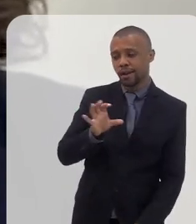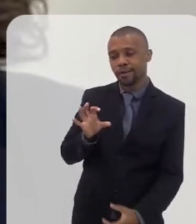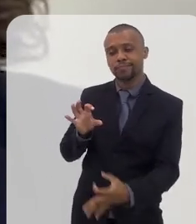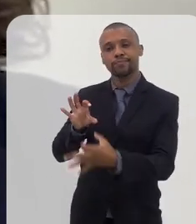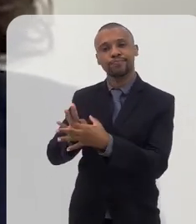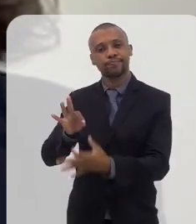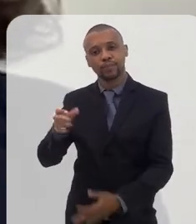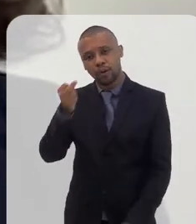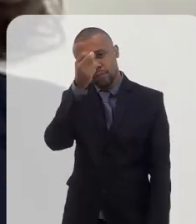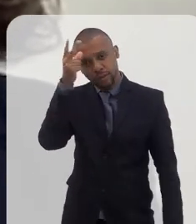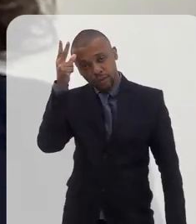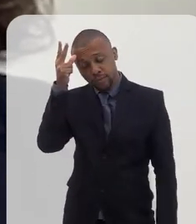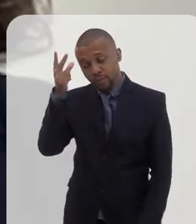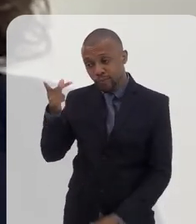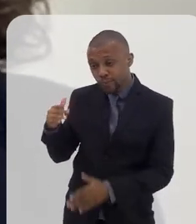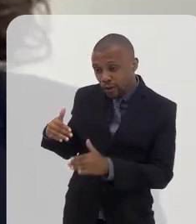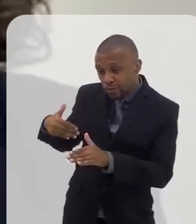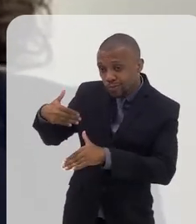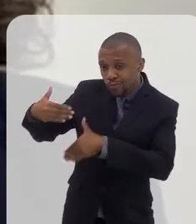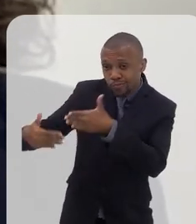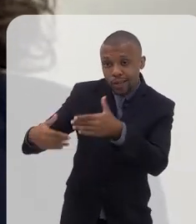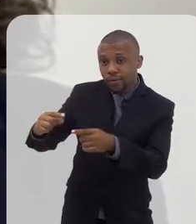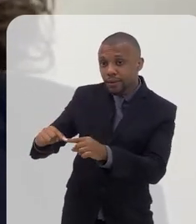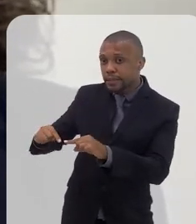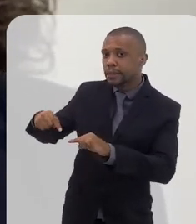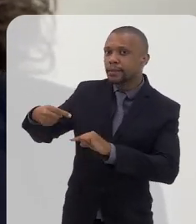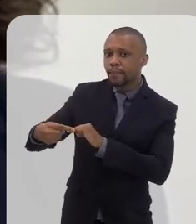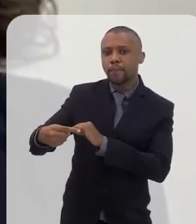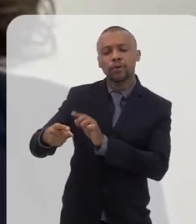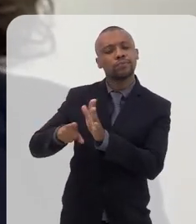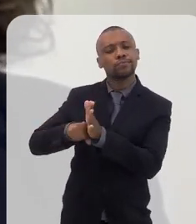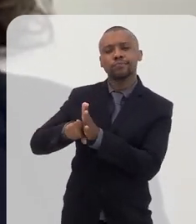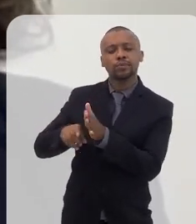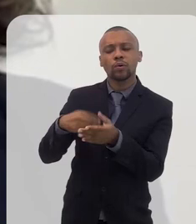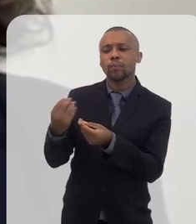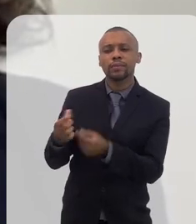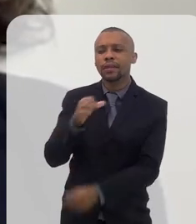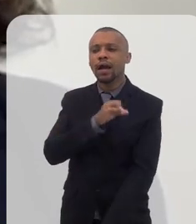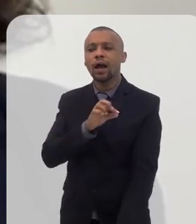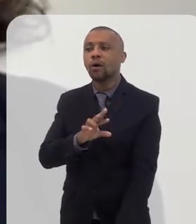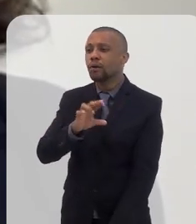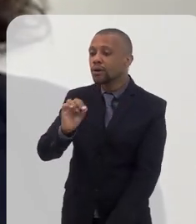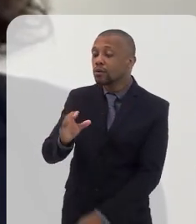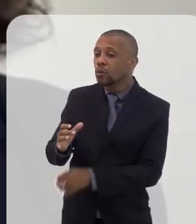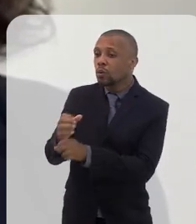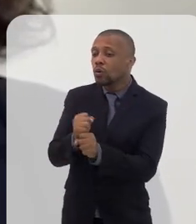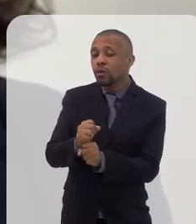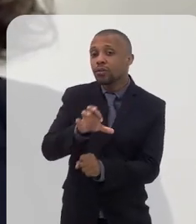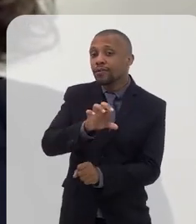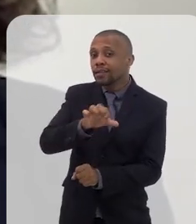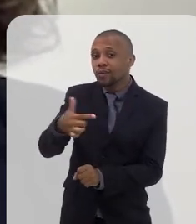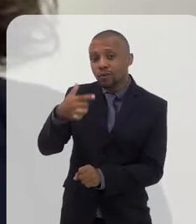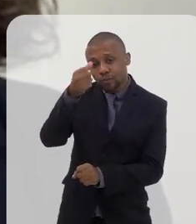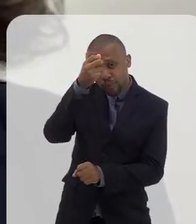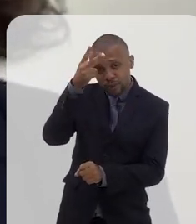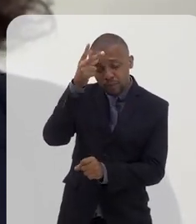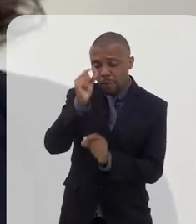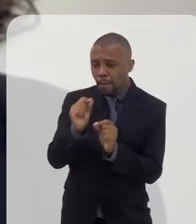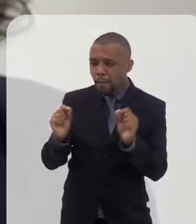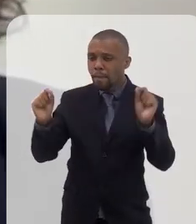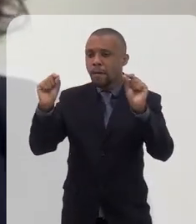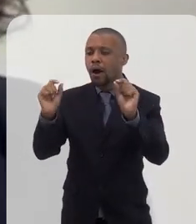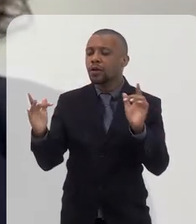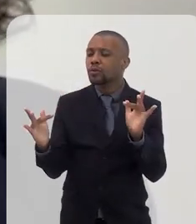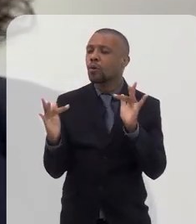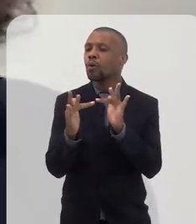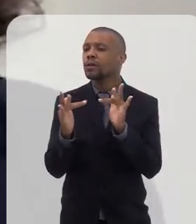do levantamento do censo e após. Conta para a gente como é que está o status do Estado do Rio de Janeiro e seus 92 municípios no contato com o